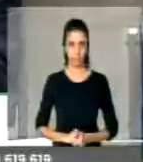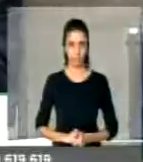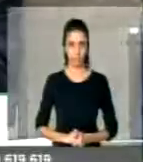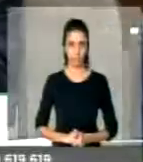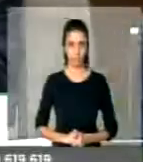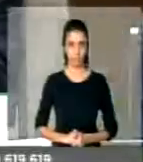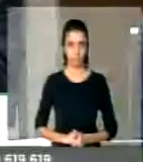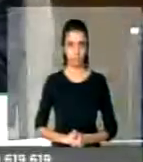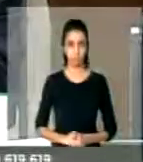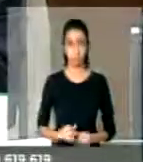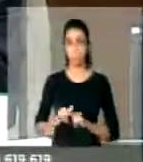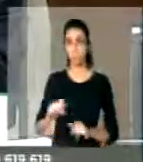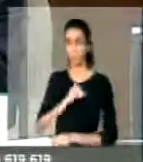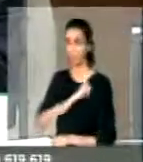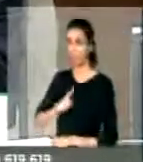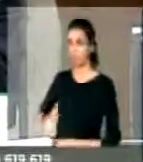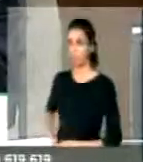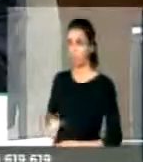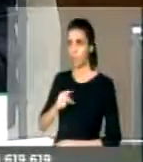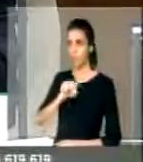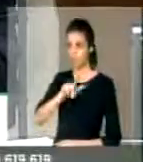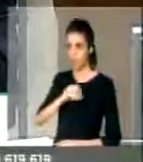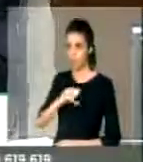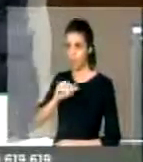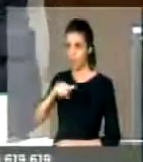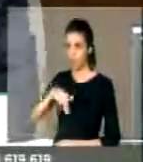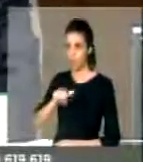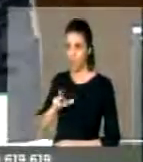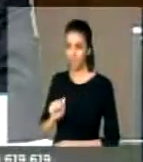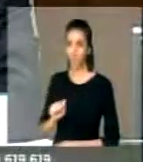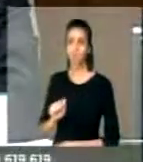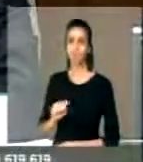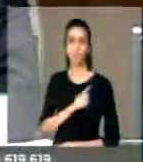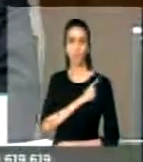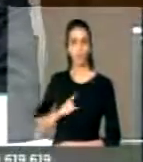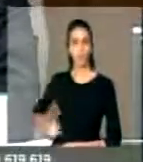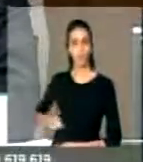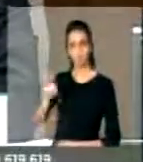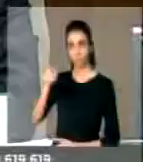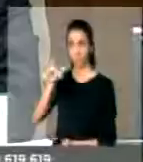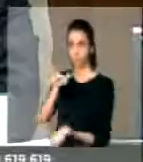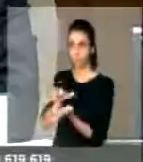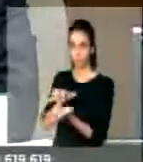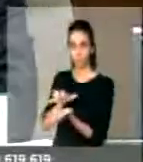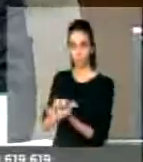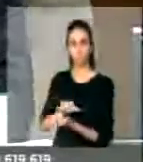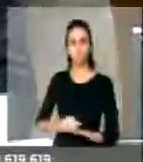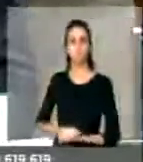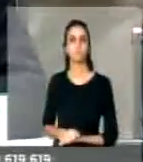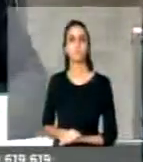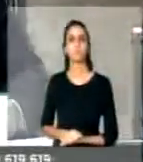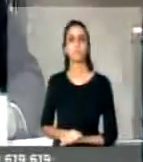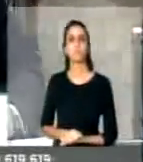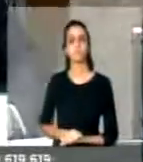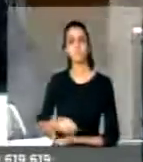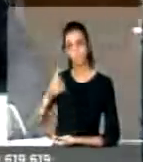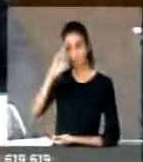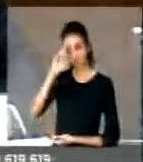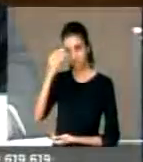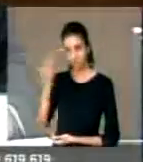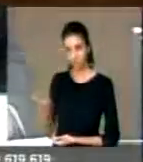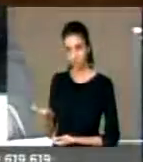Excelentíssimo senhor governador Paulo Câmara, governador do Estado de Pernambuco, excelentíssimo